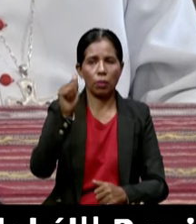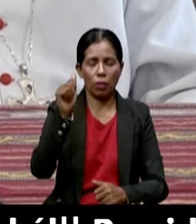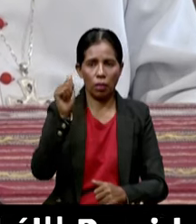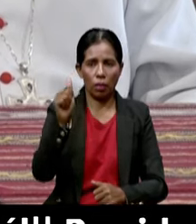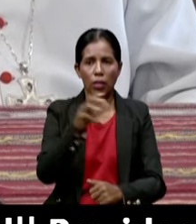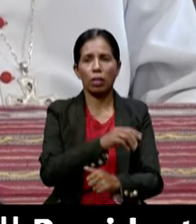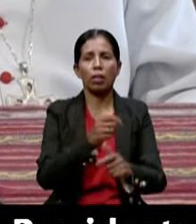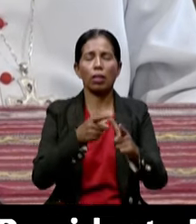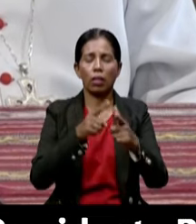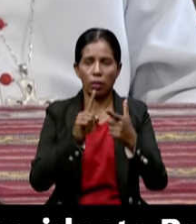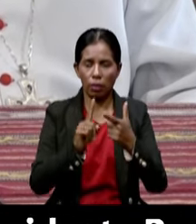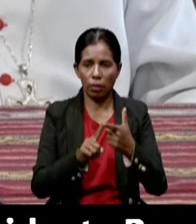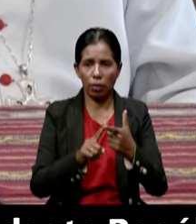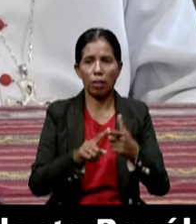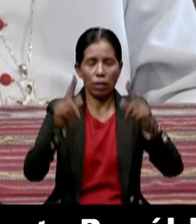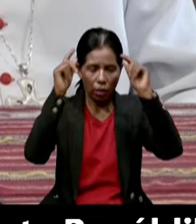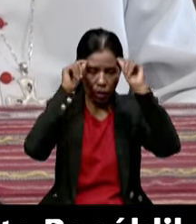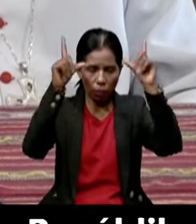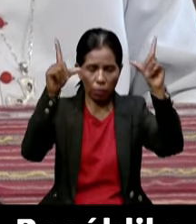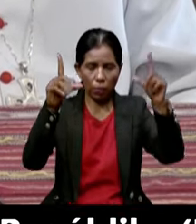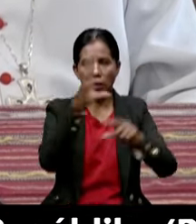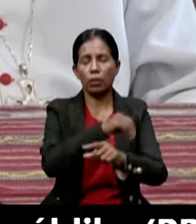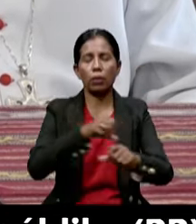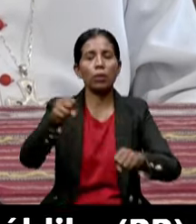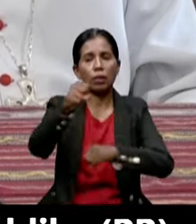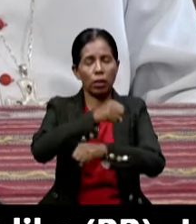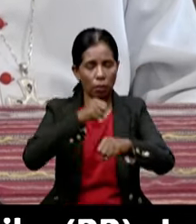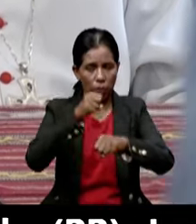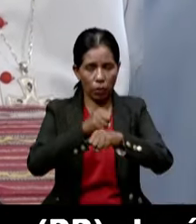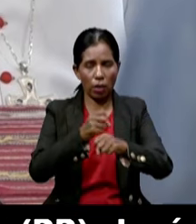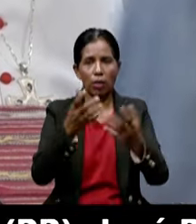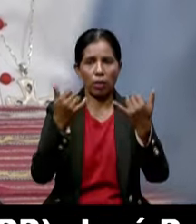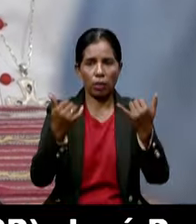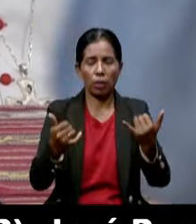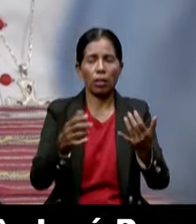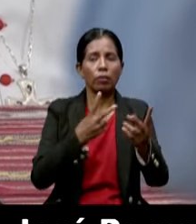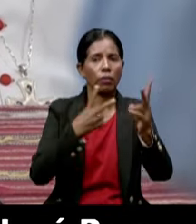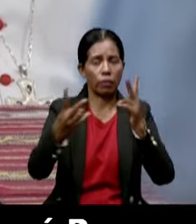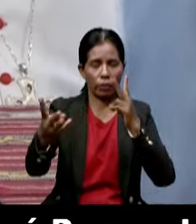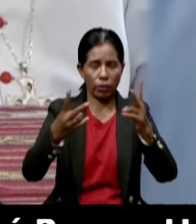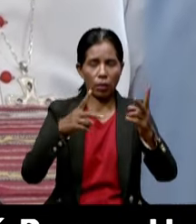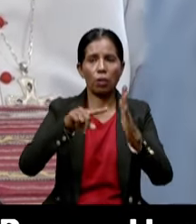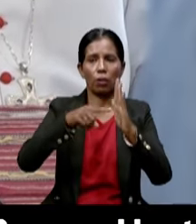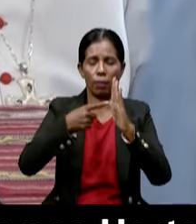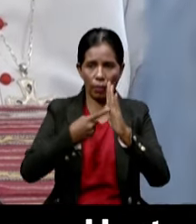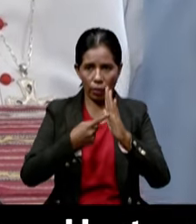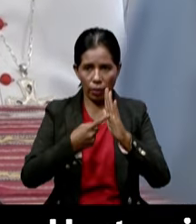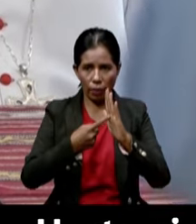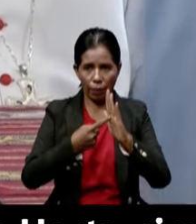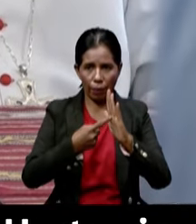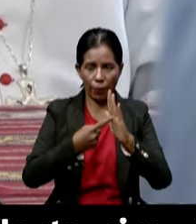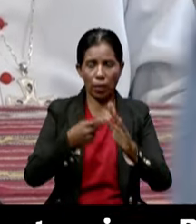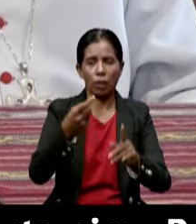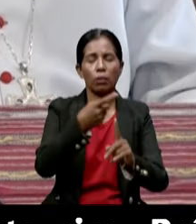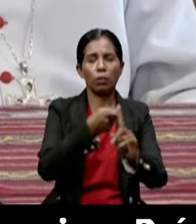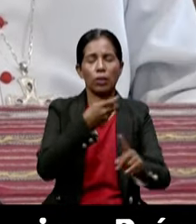Papua New Guinea, Timor-Leste e Singapura. Nesta ordem, porque a viagem começa em